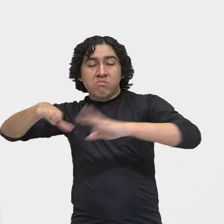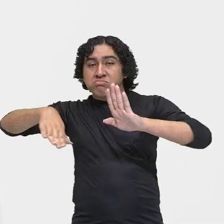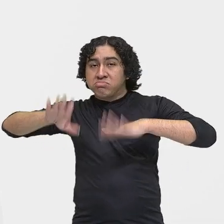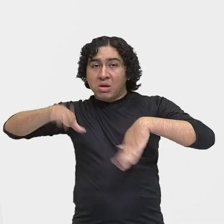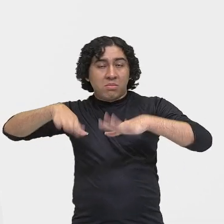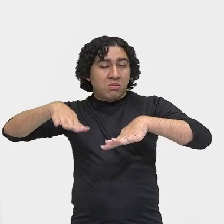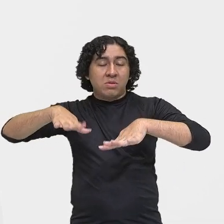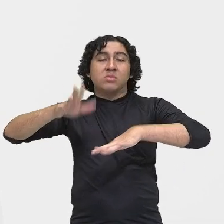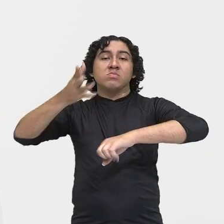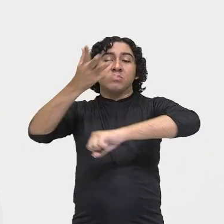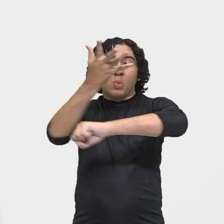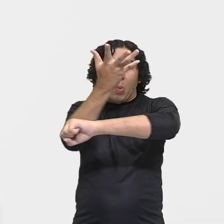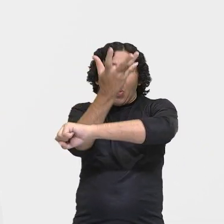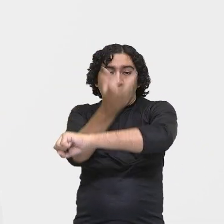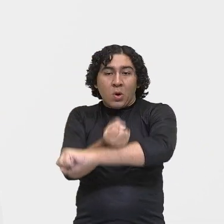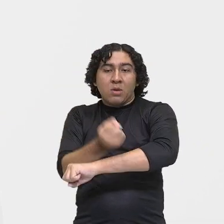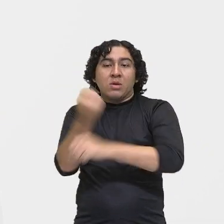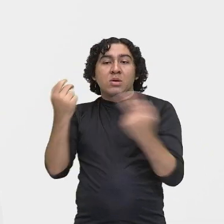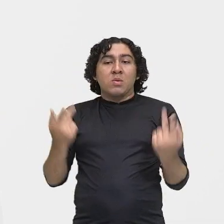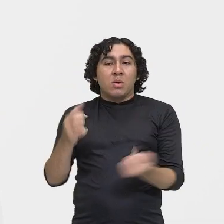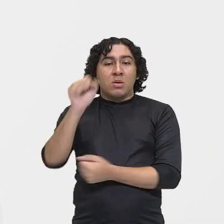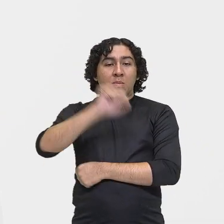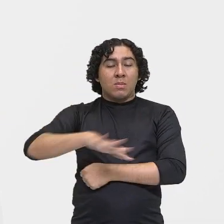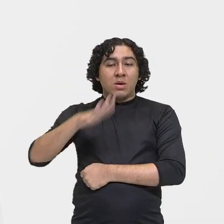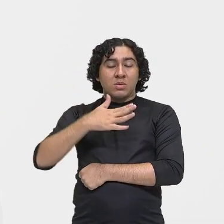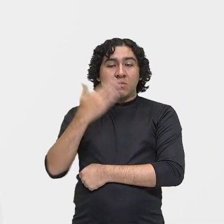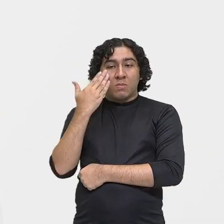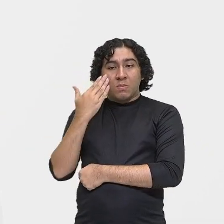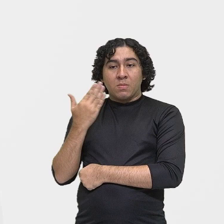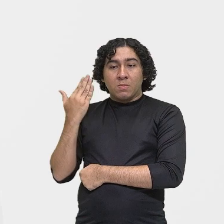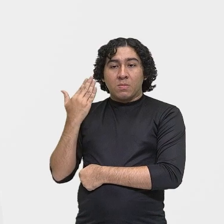nesta imagem, olha aí. Aí você